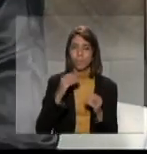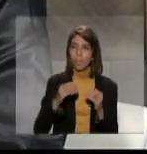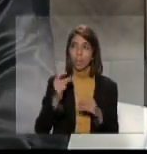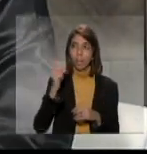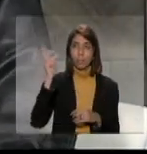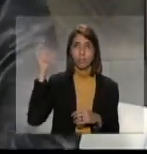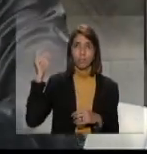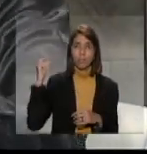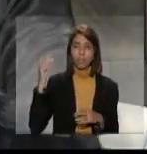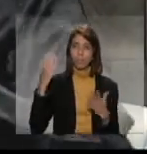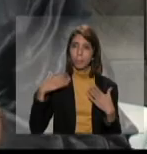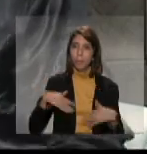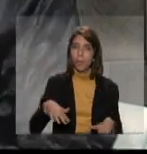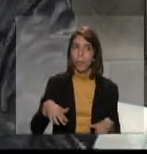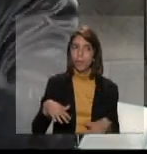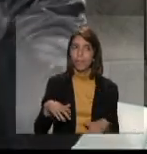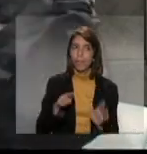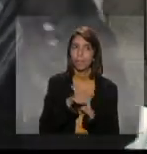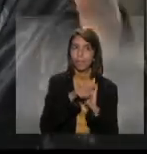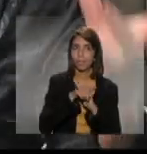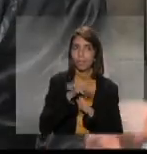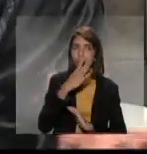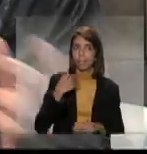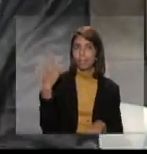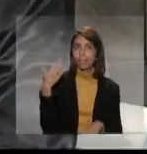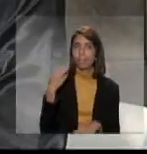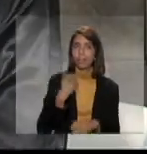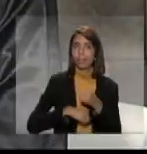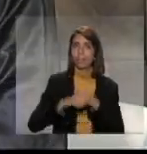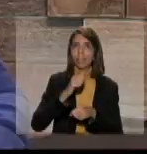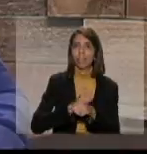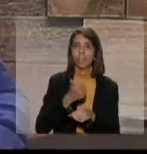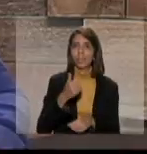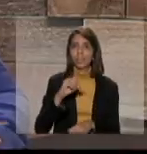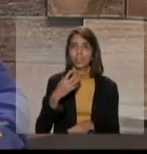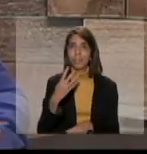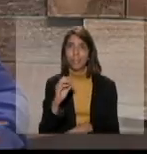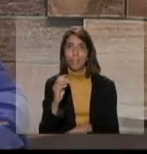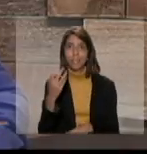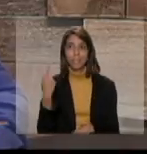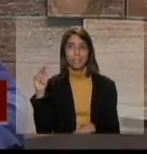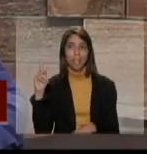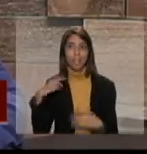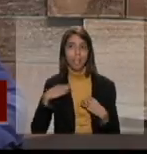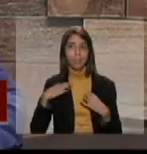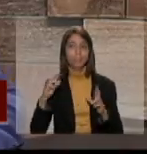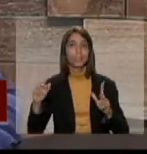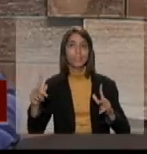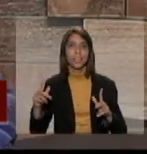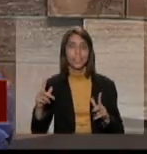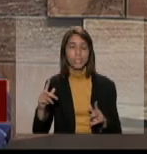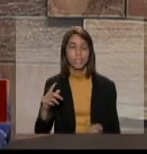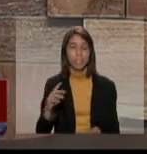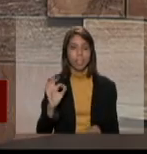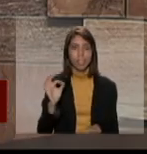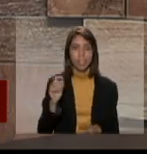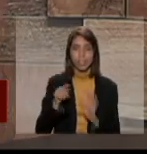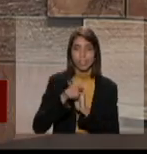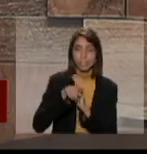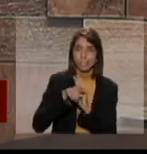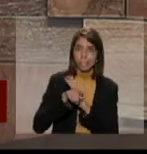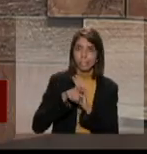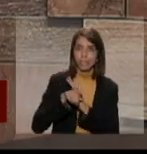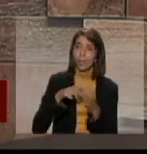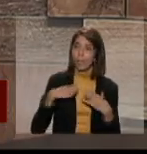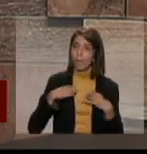novela de época você vai lá e botou aqui você vai lá nos anos 40 se fazer coisa de época dela contemporânea da época até é um condutor assim